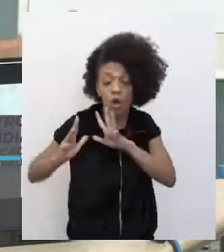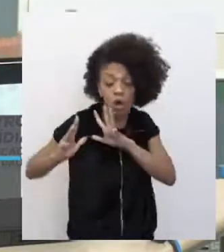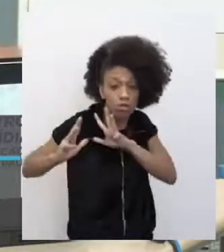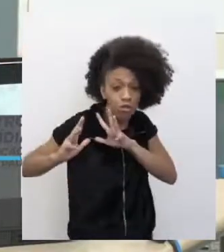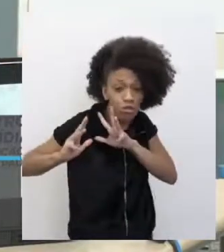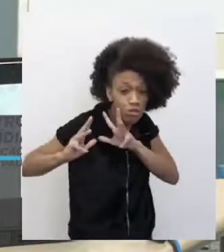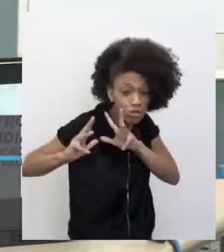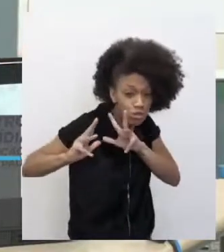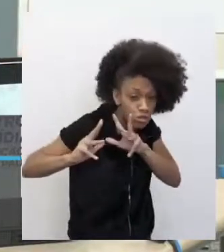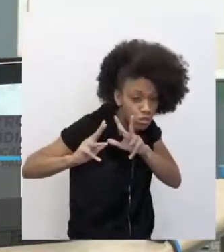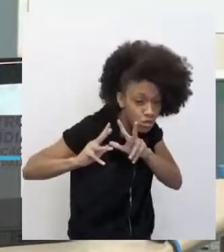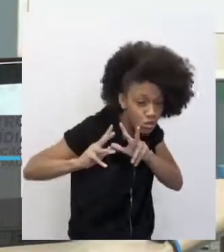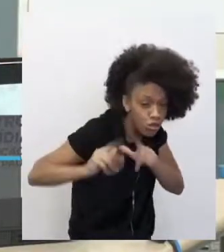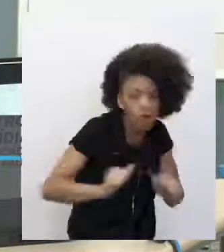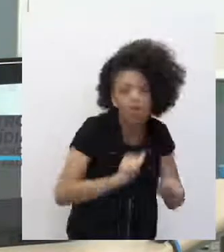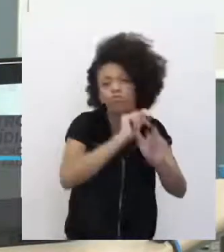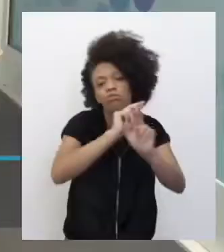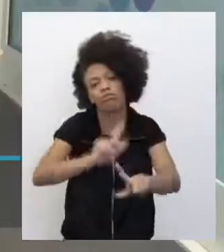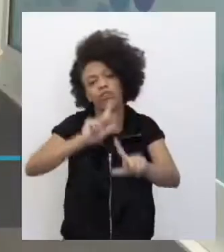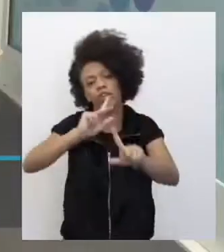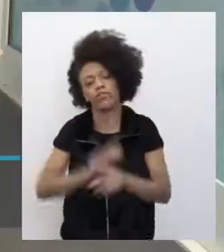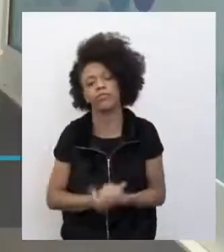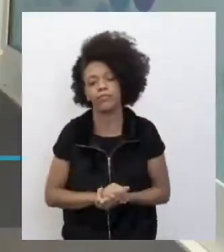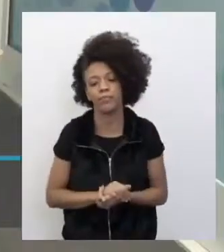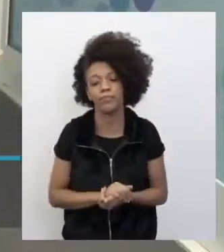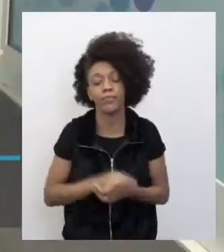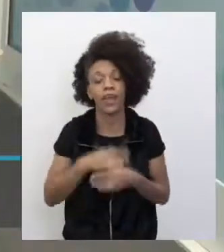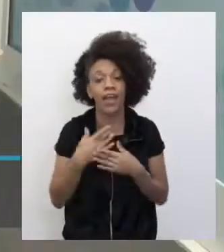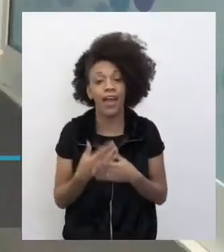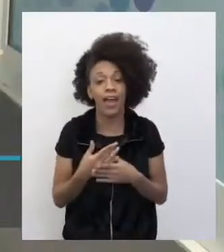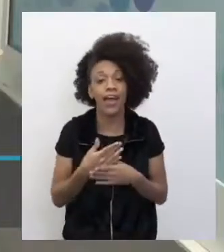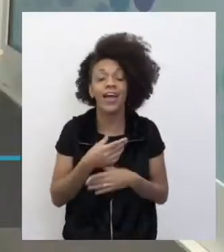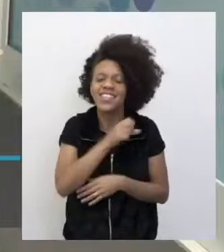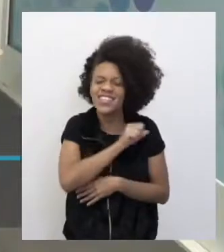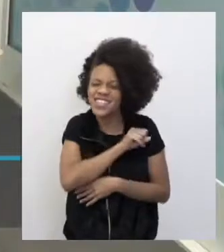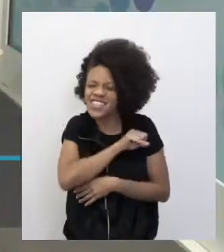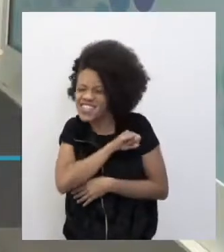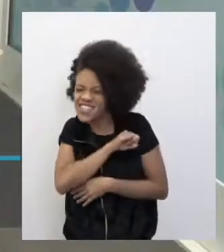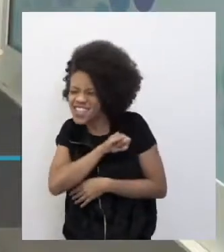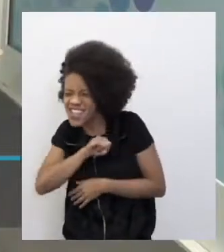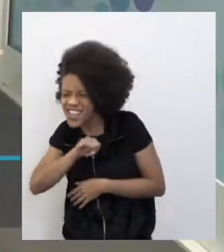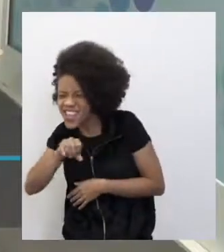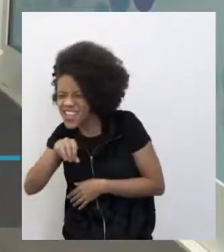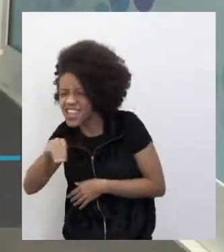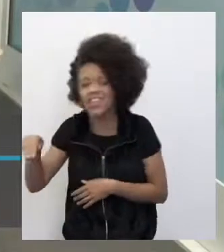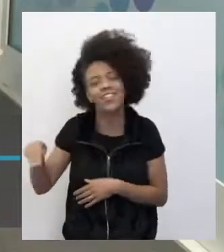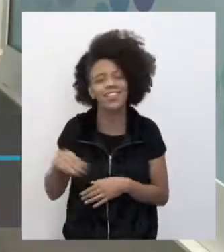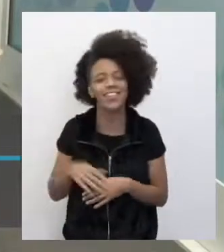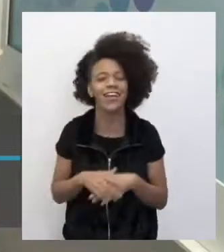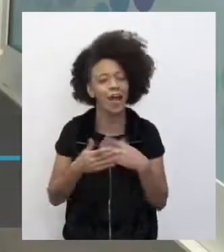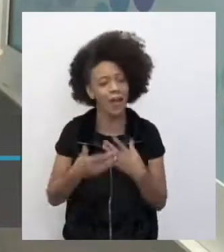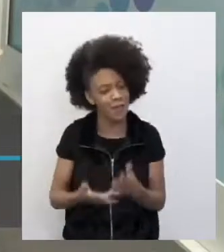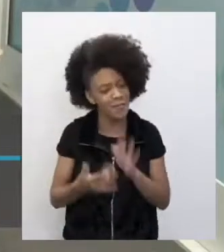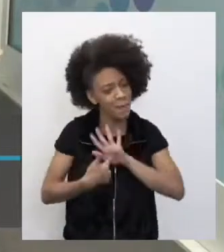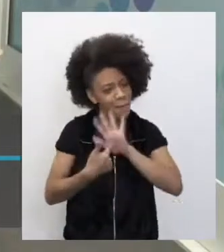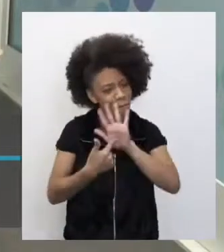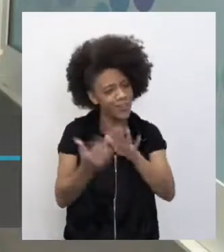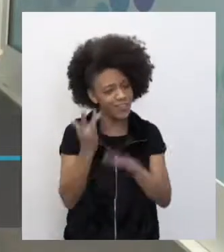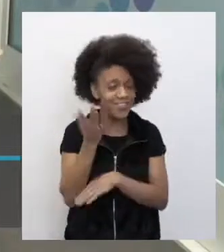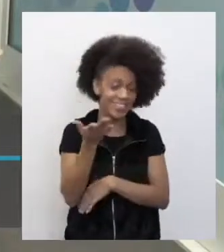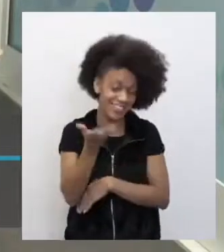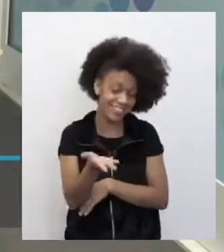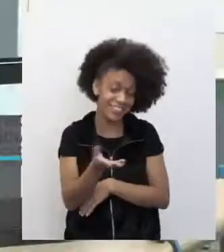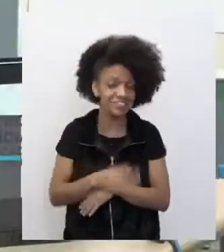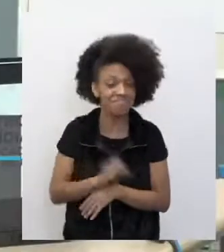todos são diferentes, não é? Assim, a Raíssa, ela escreveu sim, com tudo em caixa alta para marcar e facilitar, né? Então ela já fez